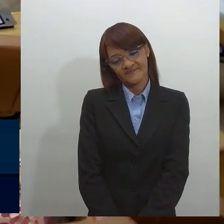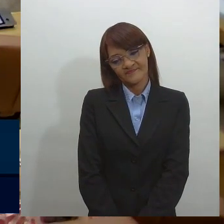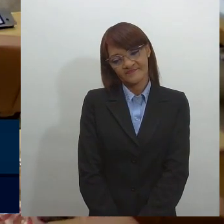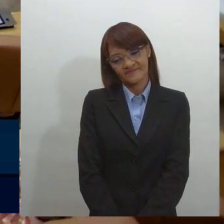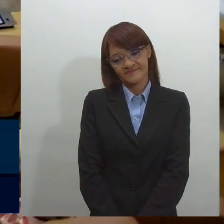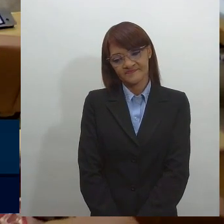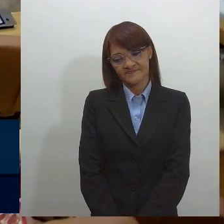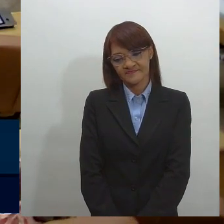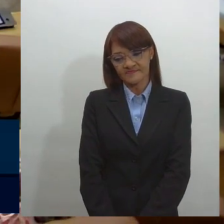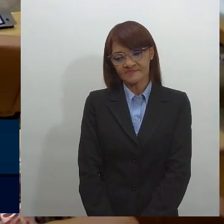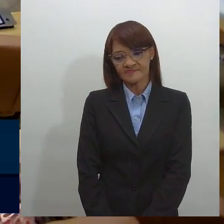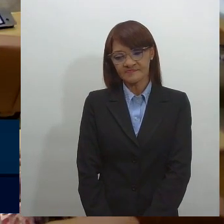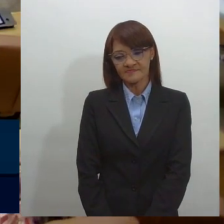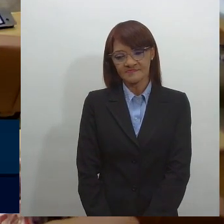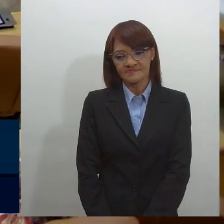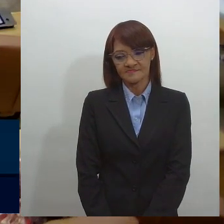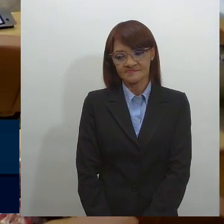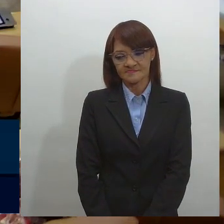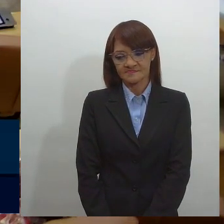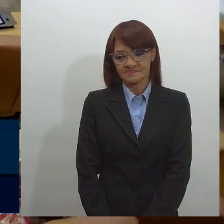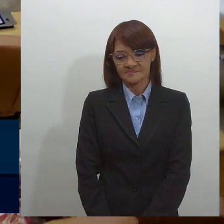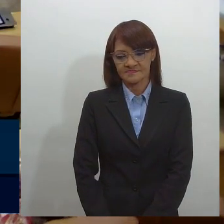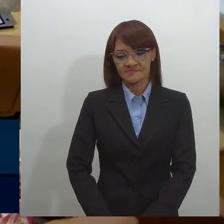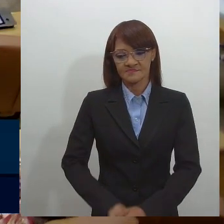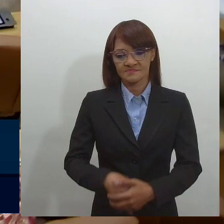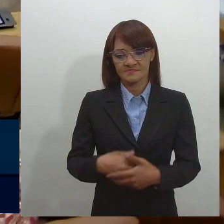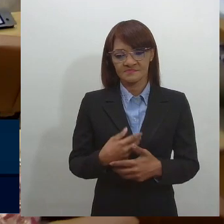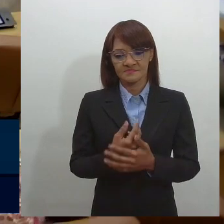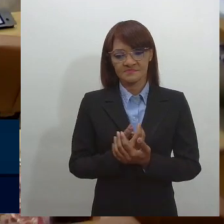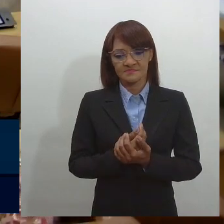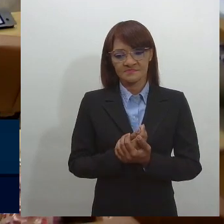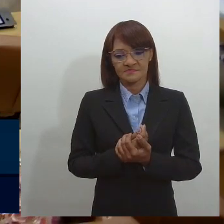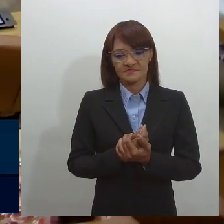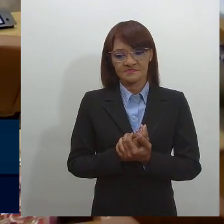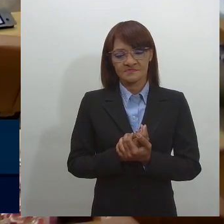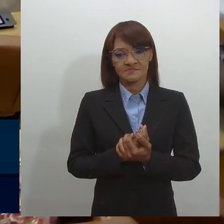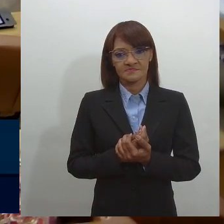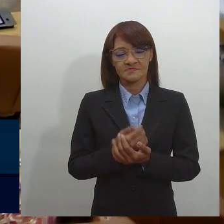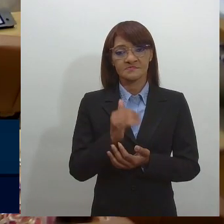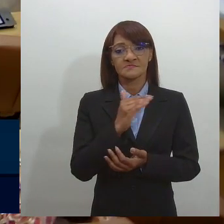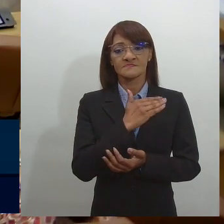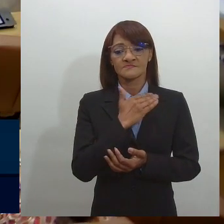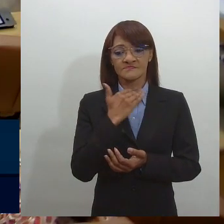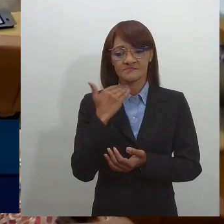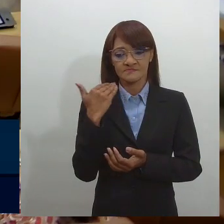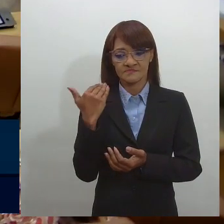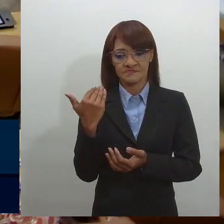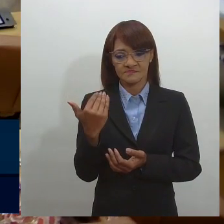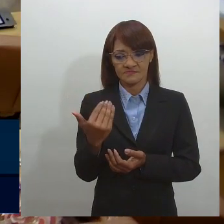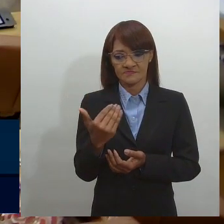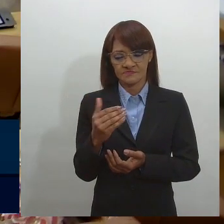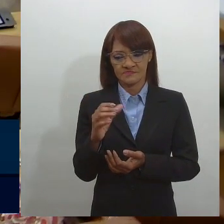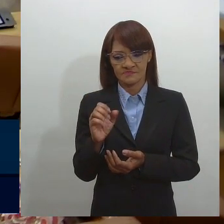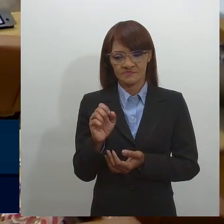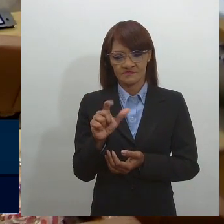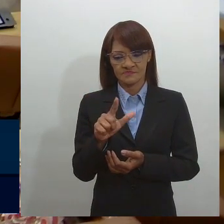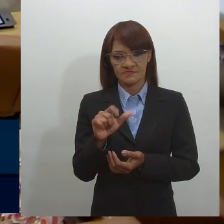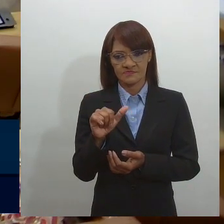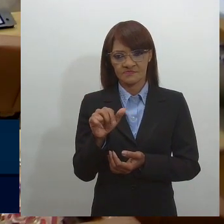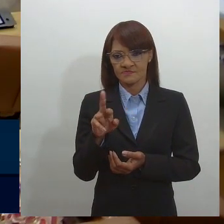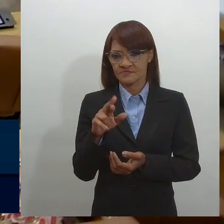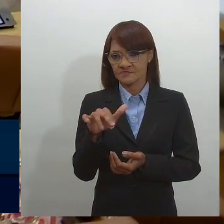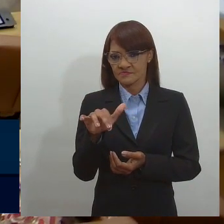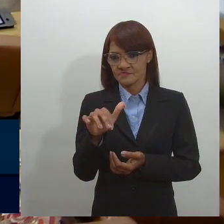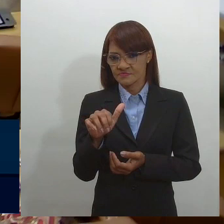Queria aqui deixar o registro do falecimento de Normão Oliveira, ocorrido no dia de ontem. Ele que foi diretor-presidente